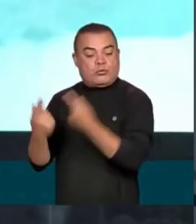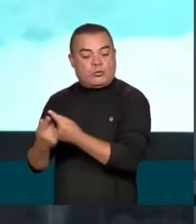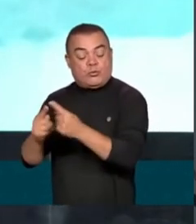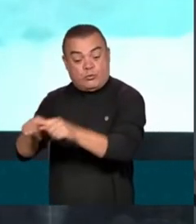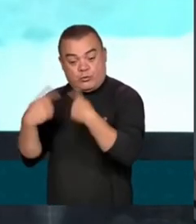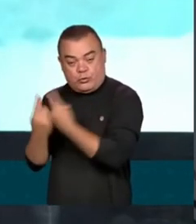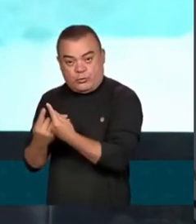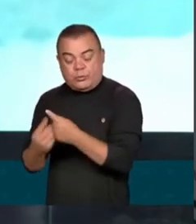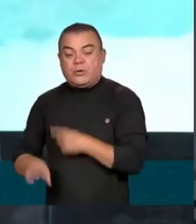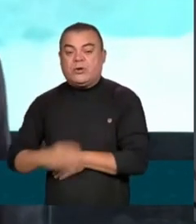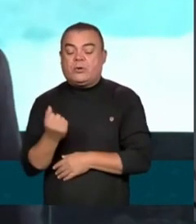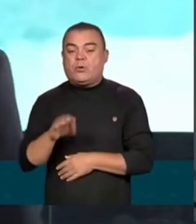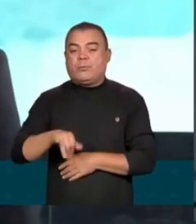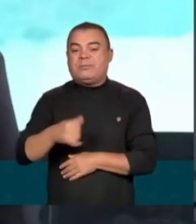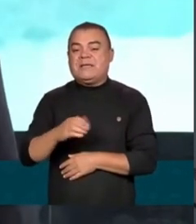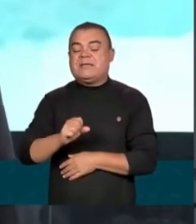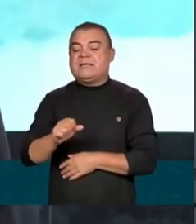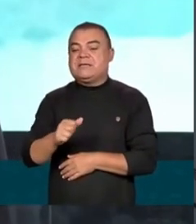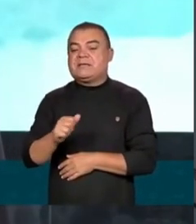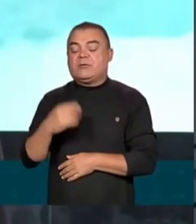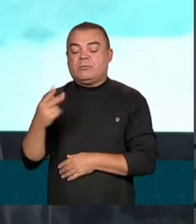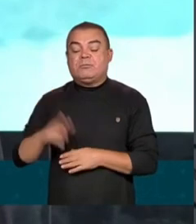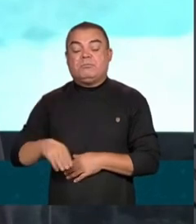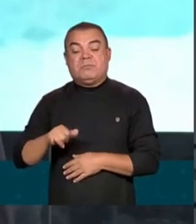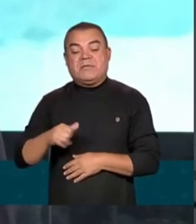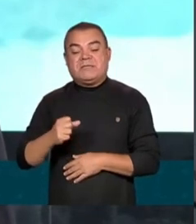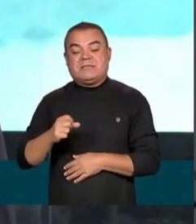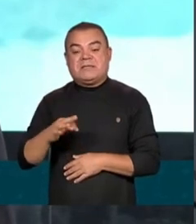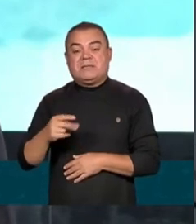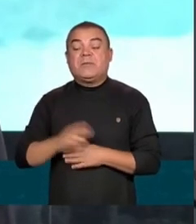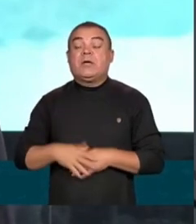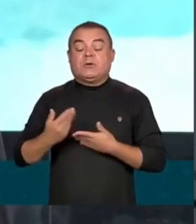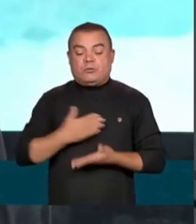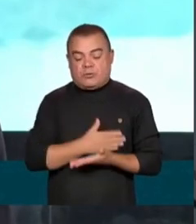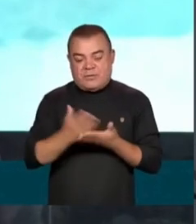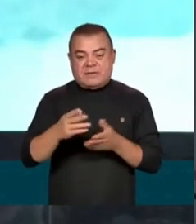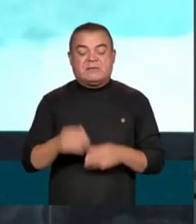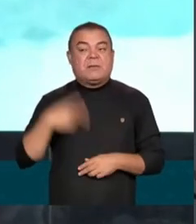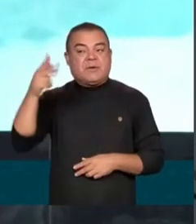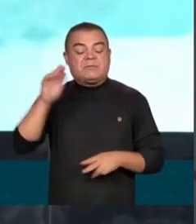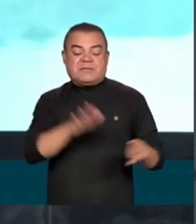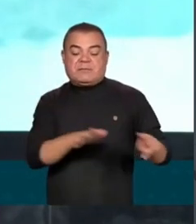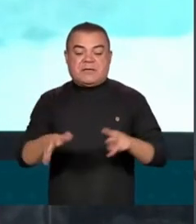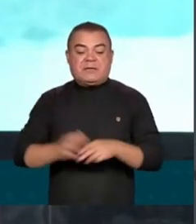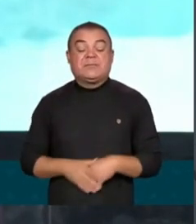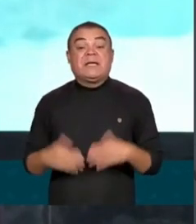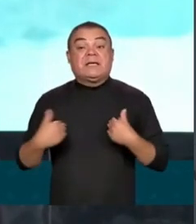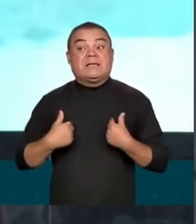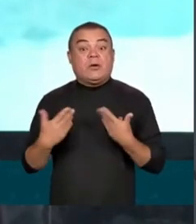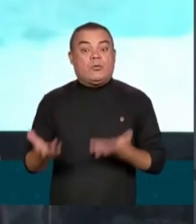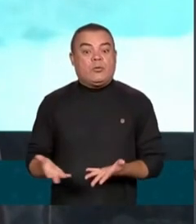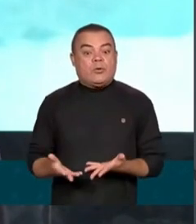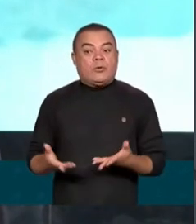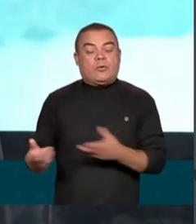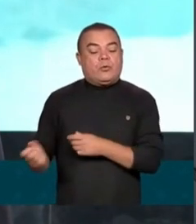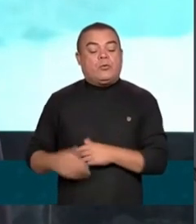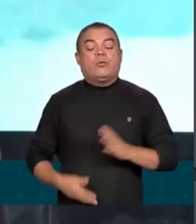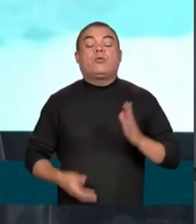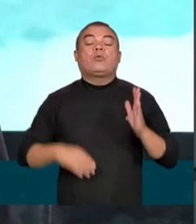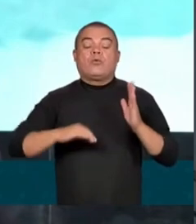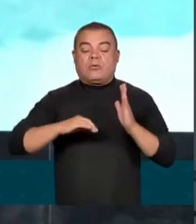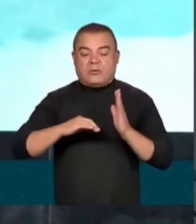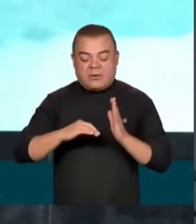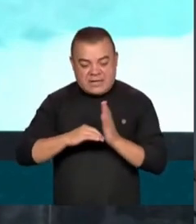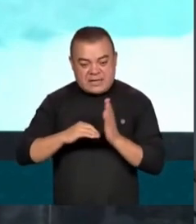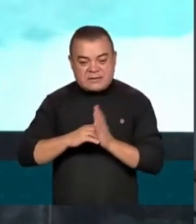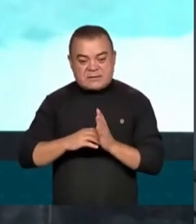instalação na comissão mista no começo da próxima semana e na tramitação dessa linda provisório o Congresso Nacional pode fazer